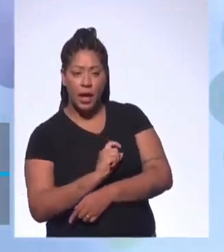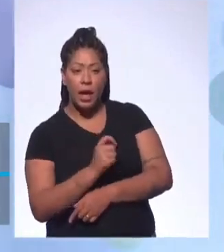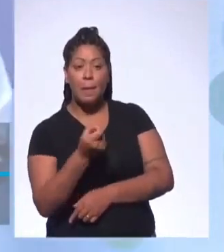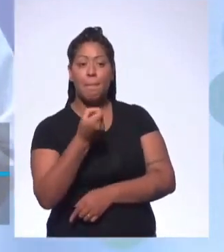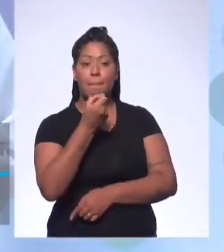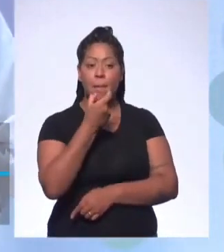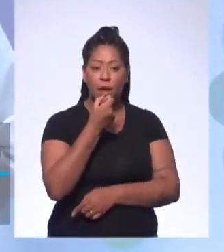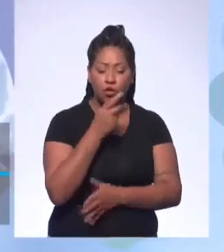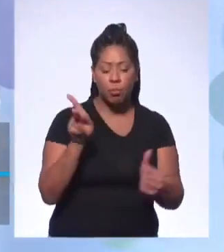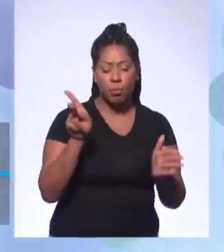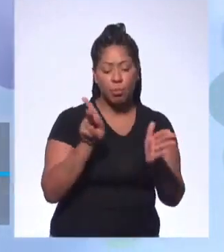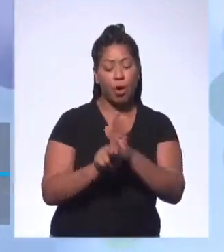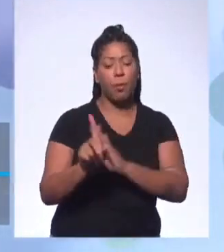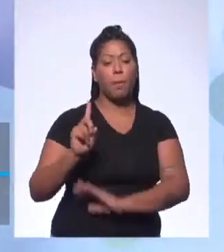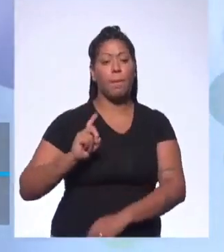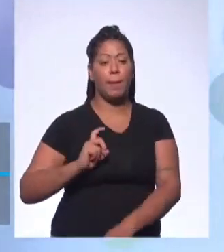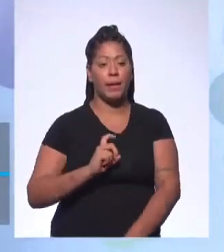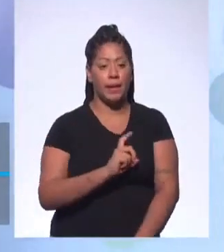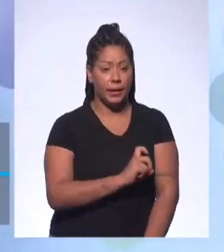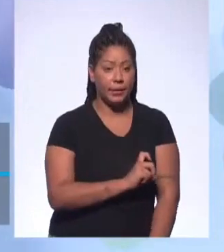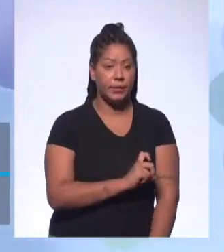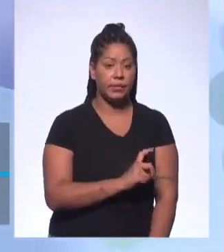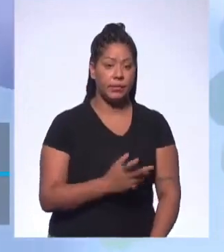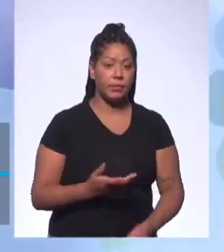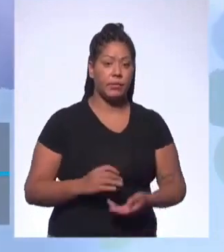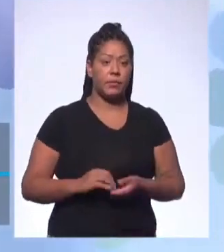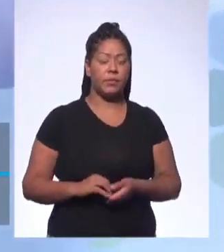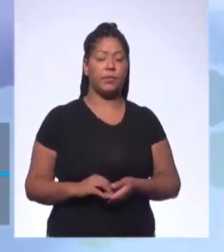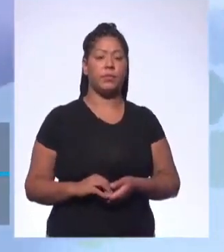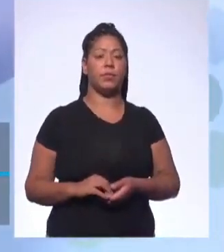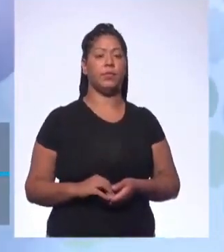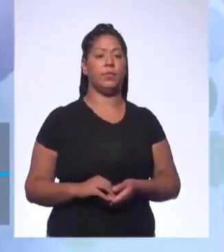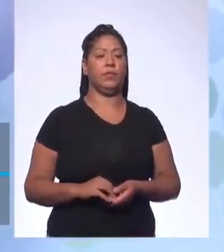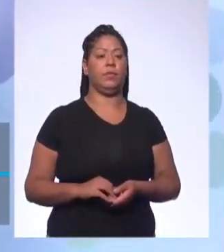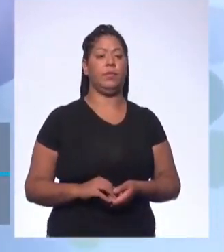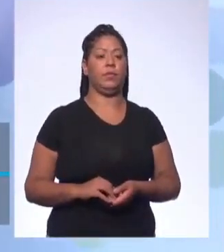além de eu não estar fazendo o bem, eu posso estar